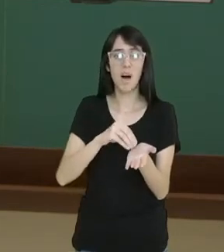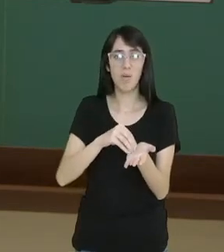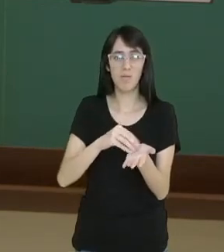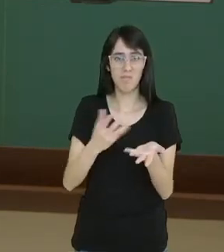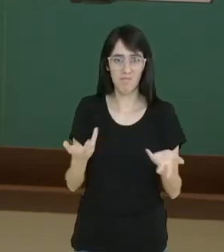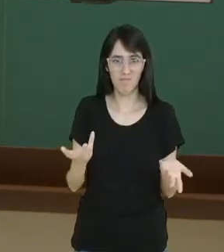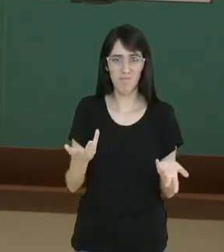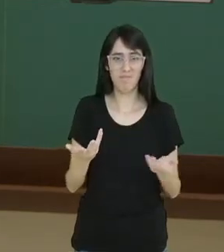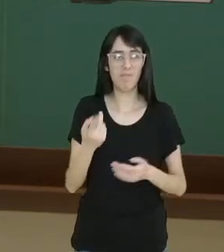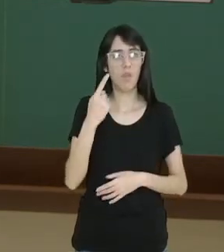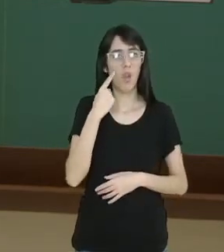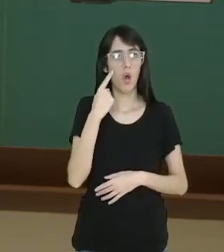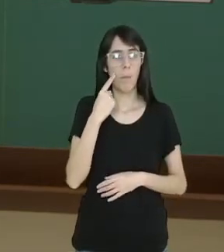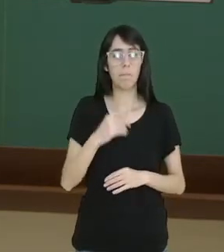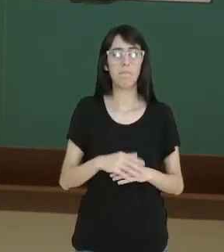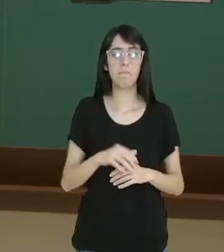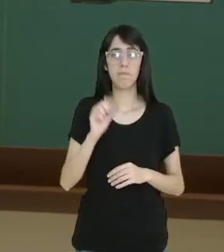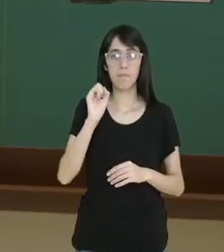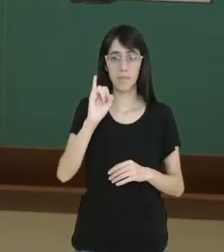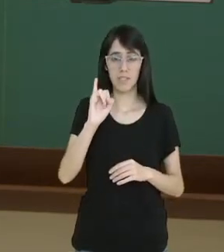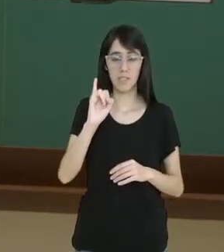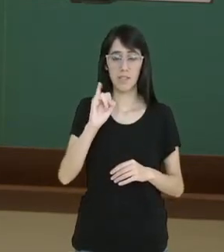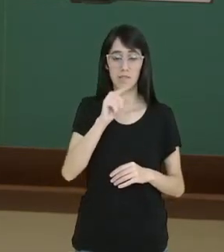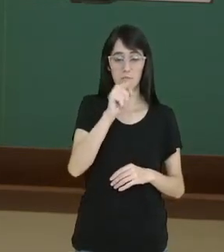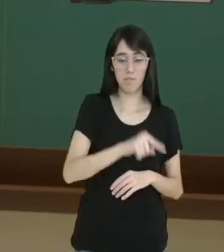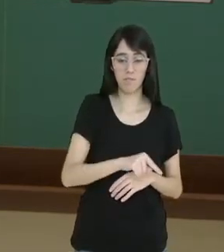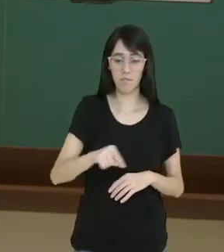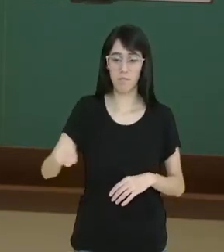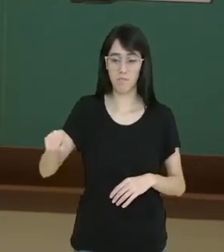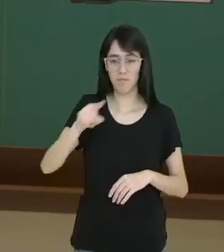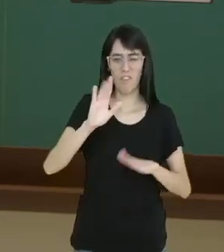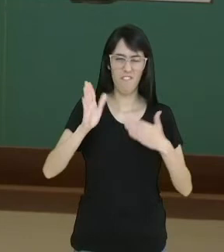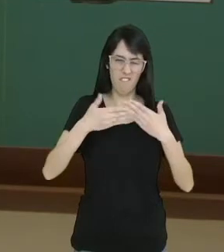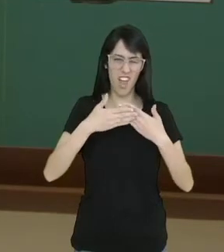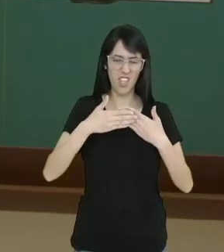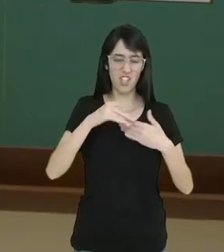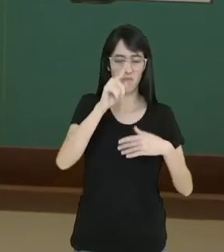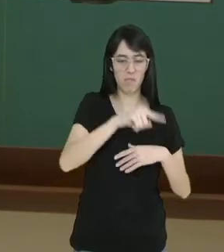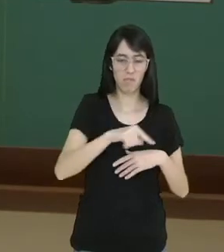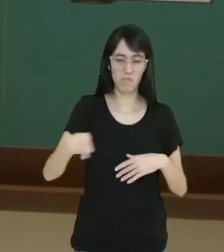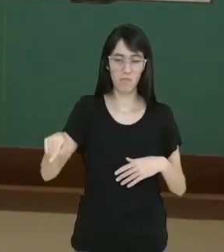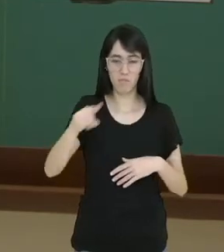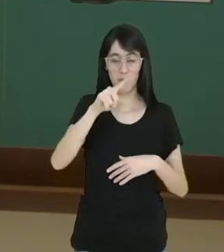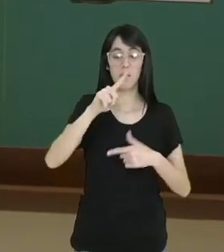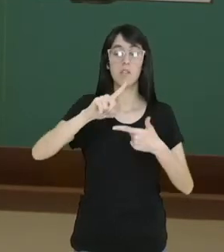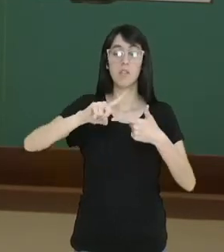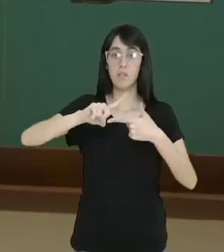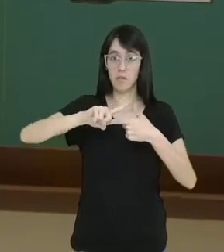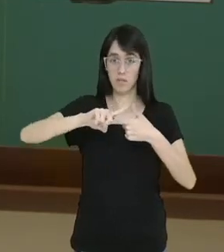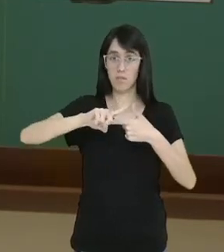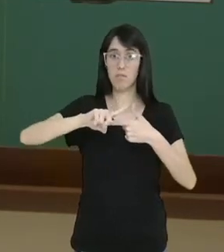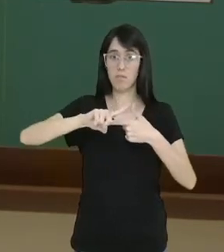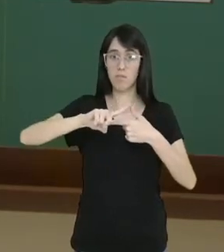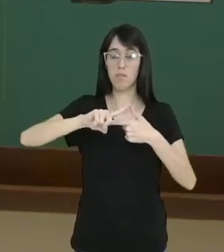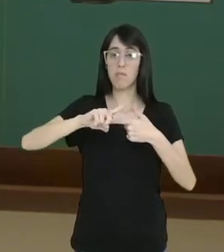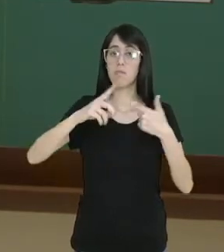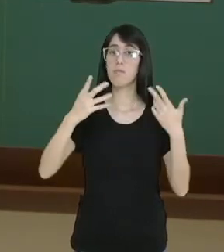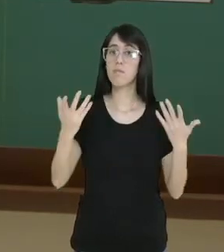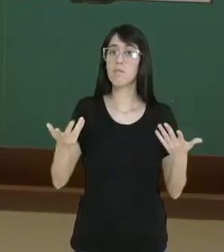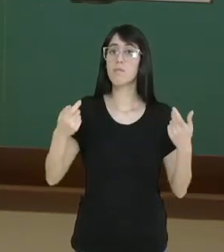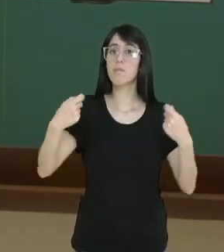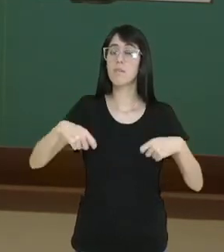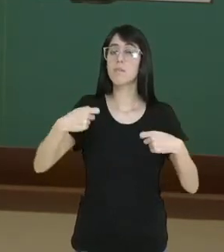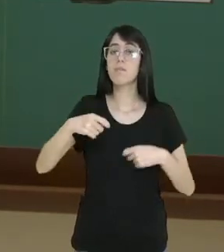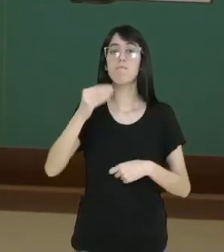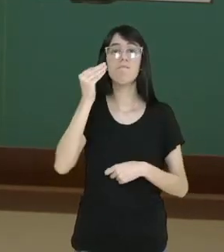Porque olha aqui, ó, se você fecha isso aqui, ele falou que é retângulo. Então nós vamos procurar esta projeção